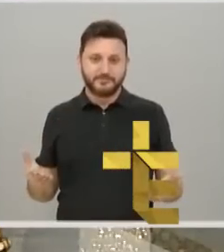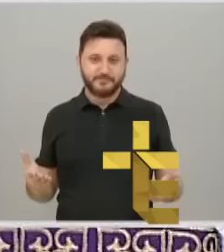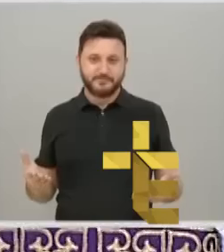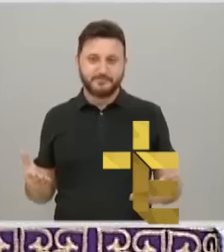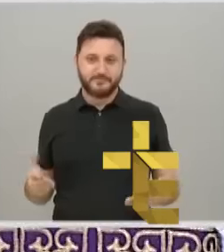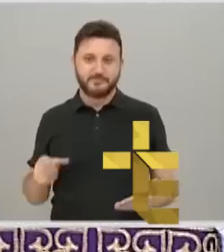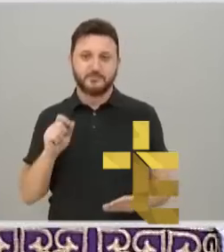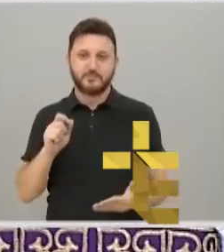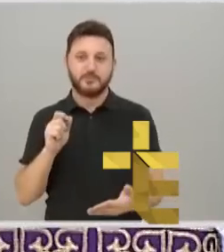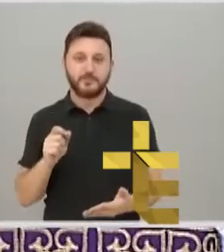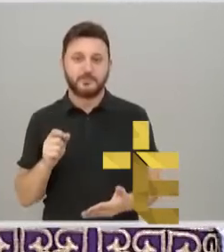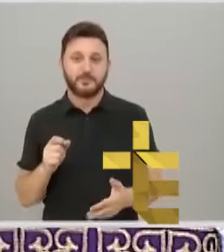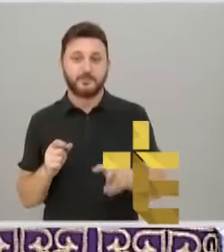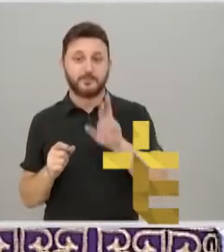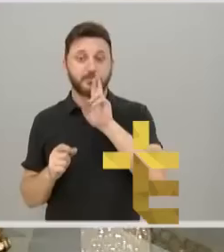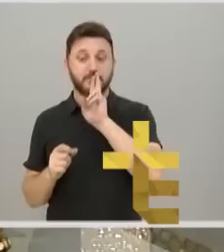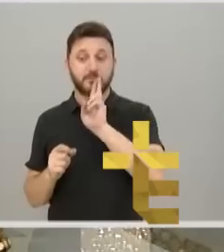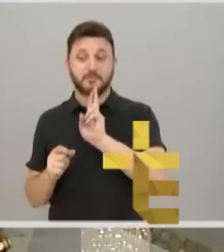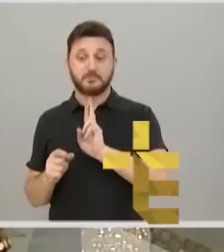a resposta,